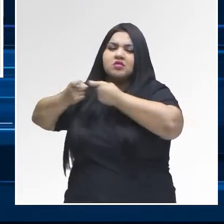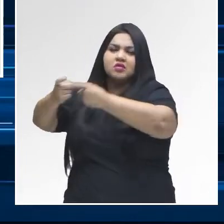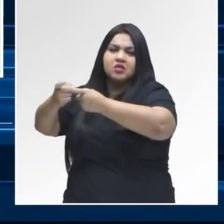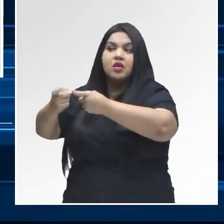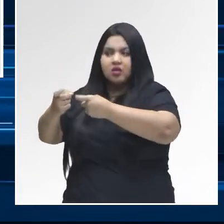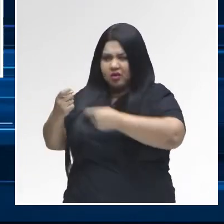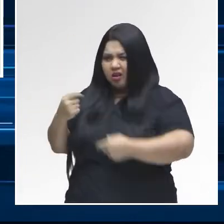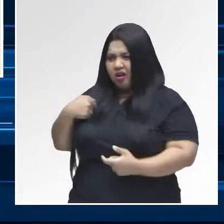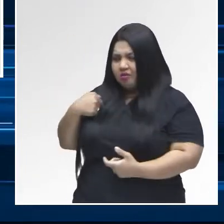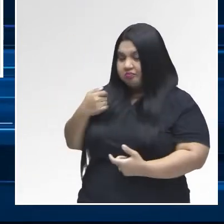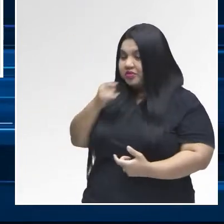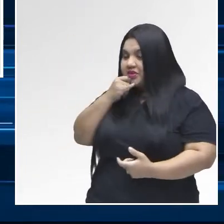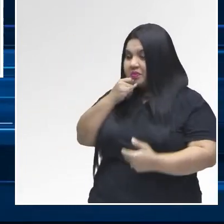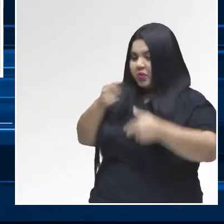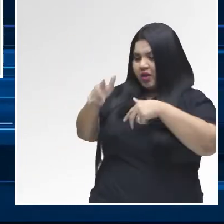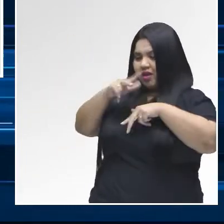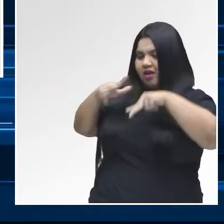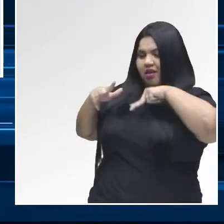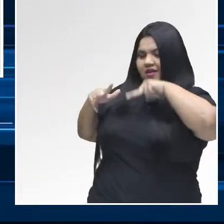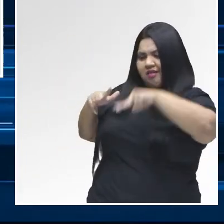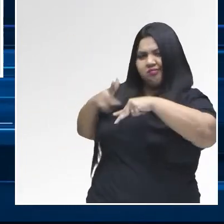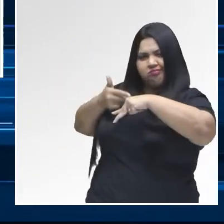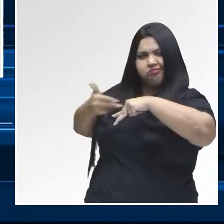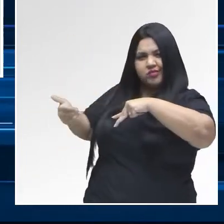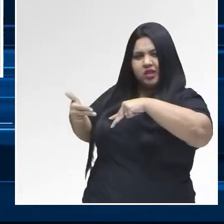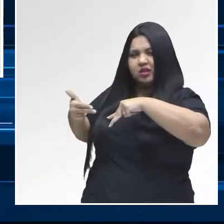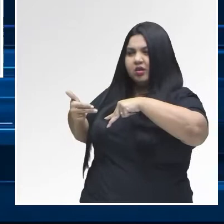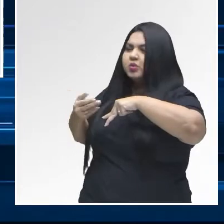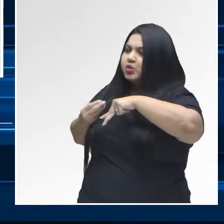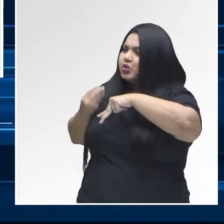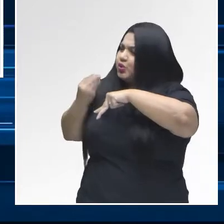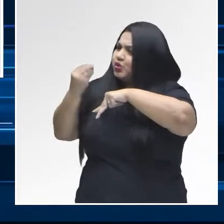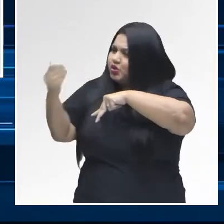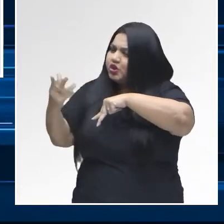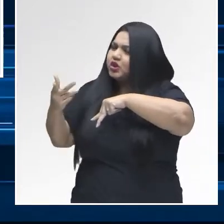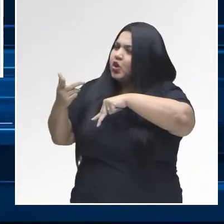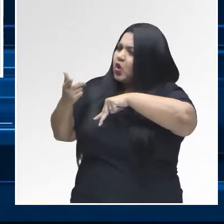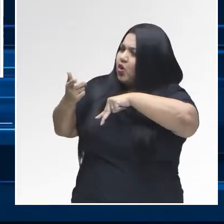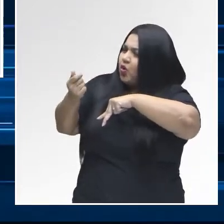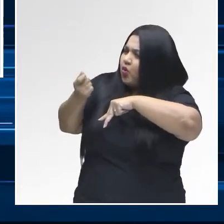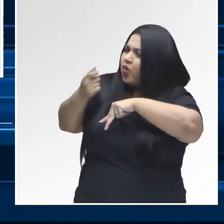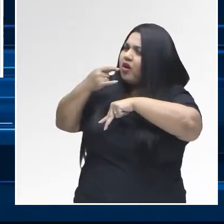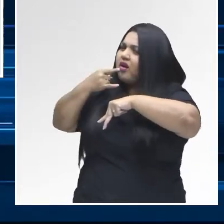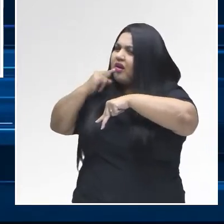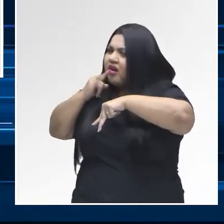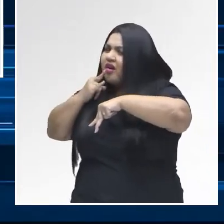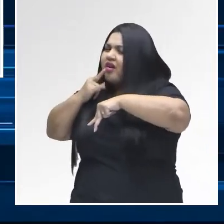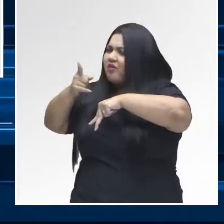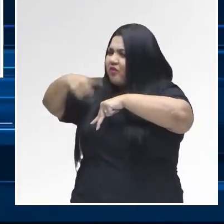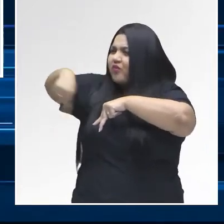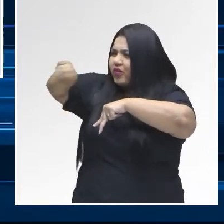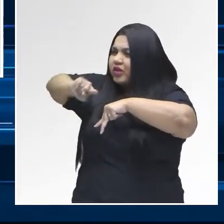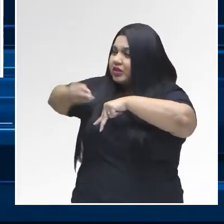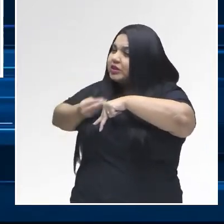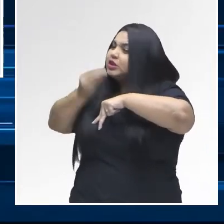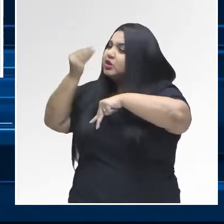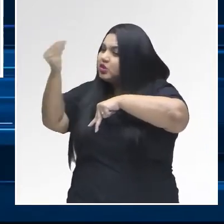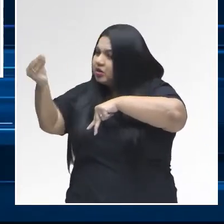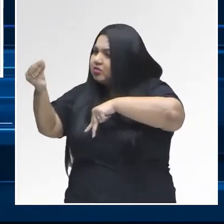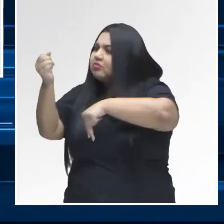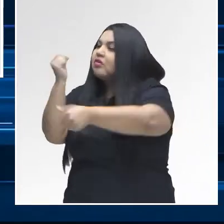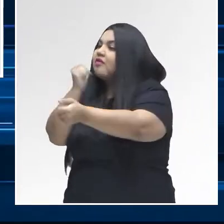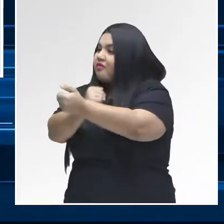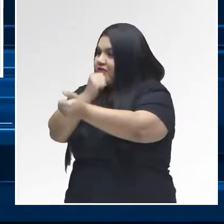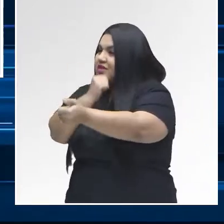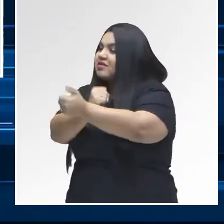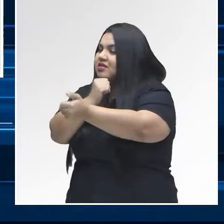dou esses instrumentos, como, por exemplo, armas de fogo, te dou pólvora, aguardente para você se embebedar e se viciar